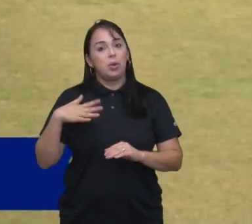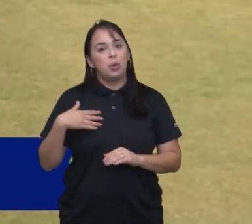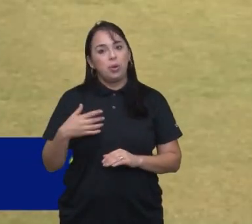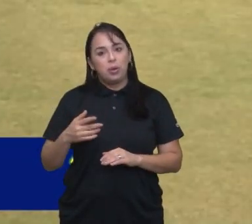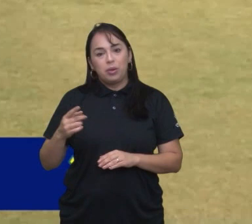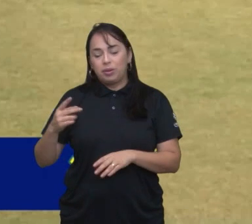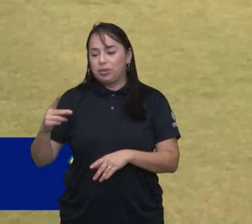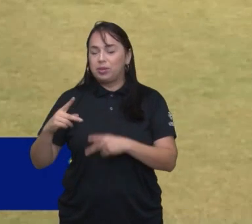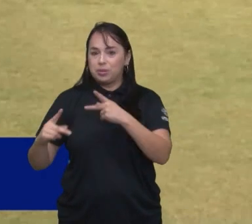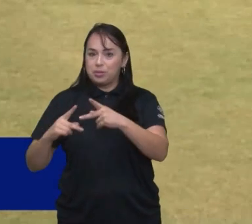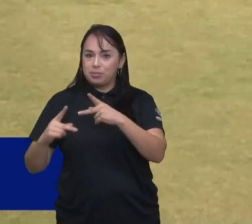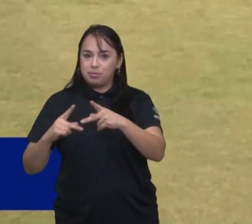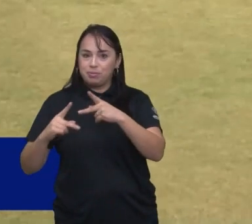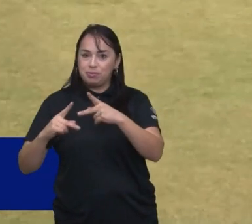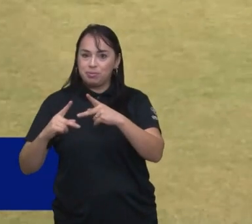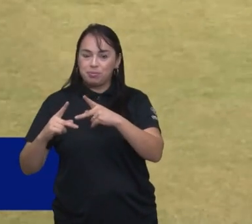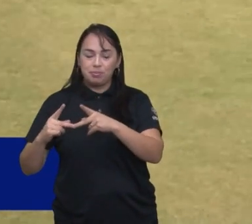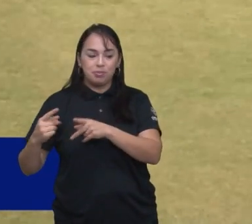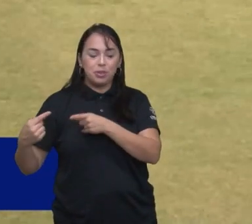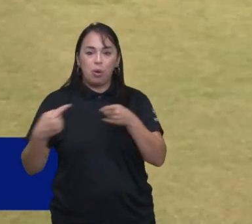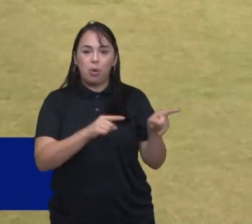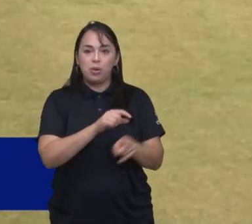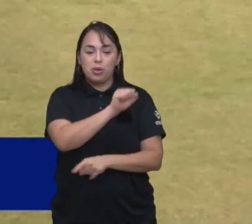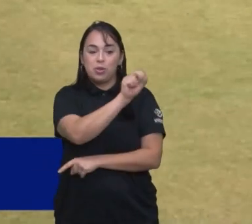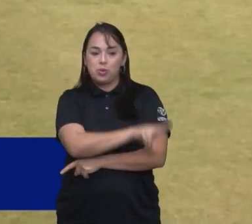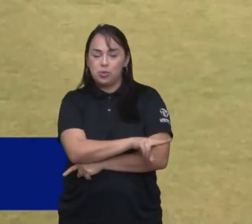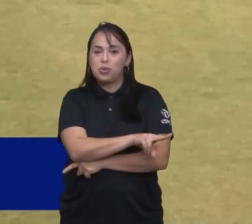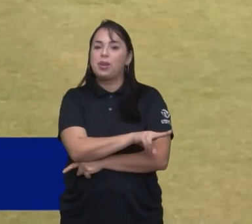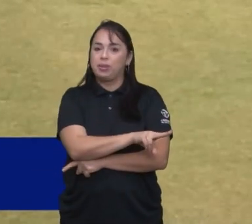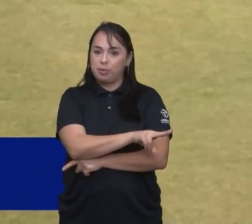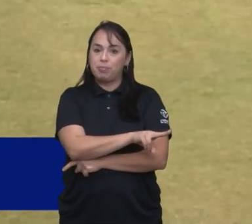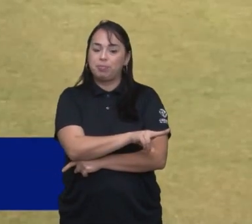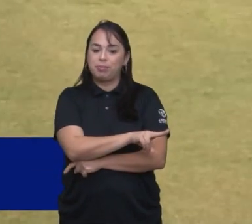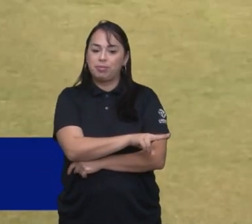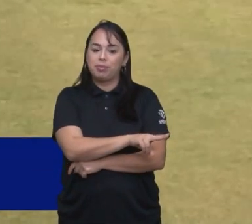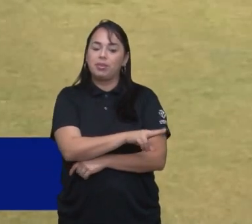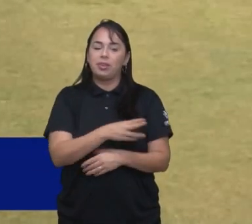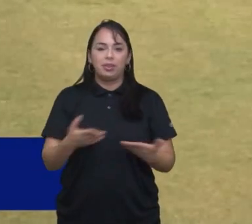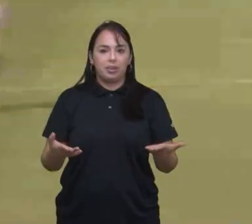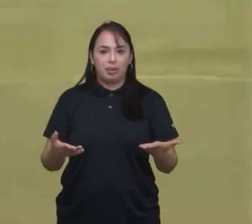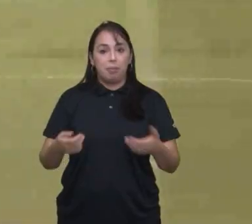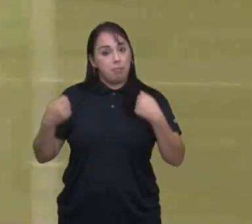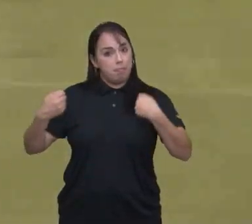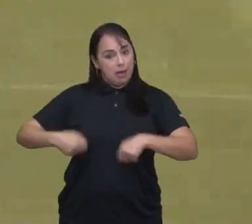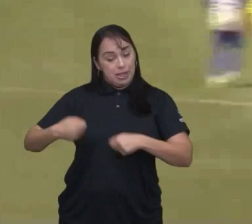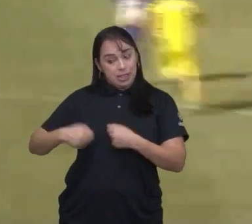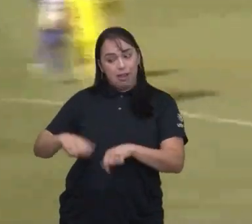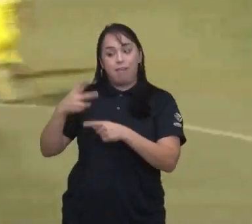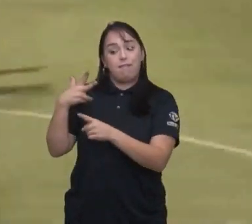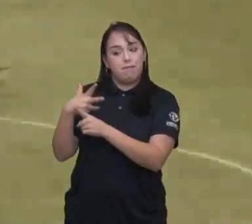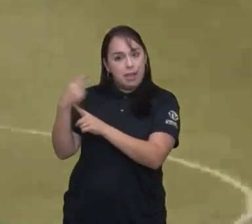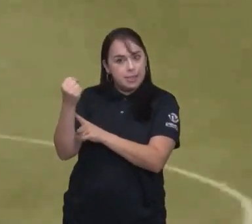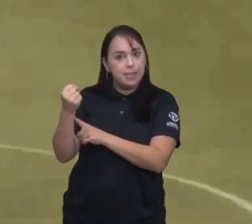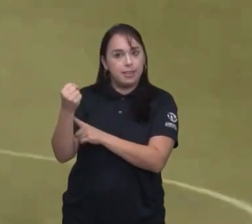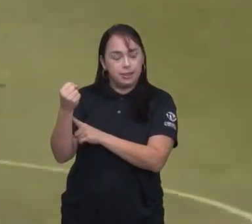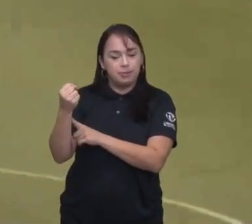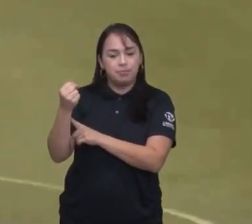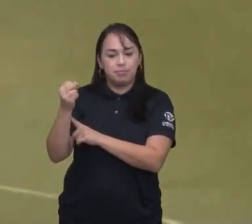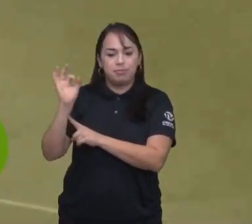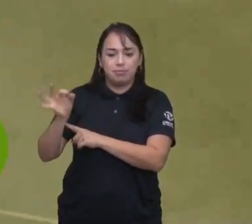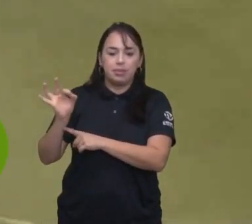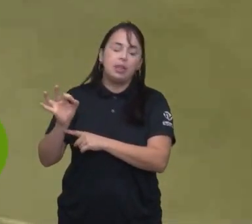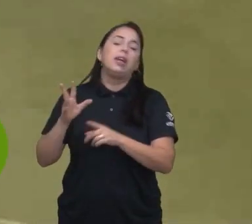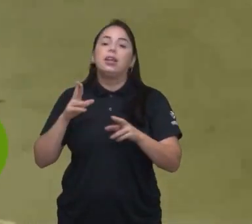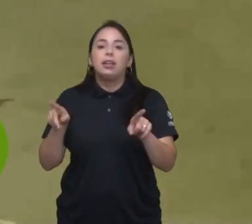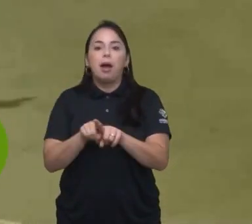São José encarou o União Suzano, mais uma vez fora de casa, e nesta não tinha jeito, era vencer ou vencer, e ainda